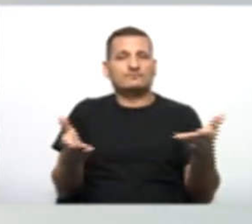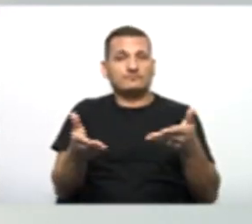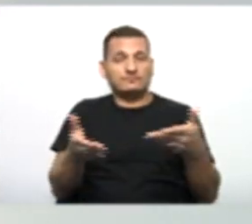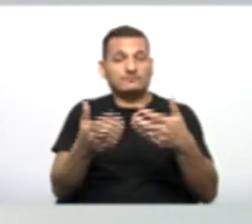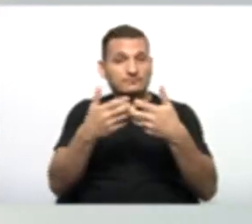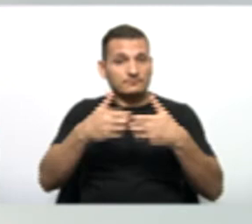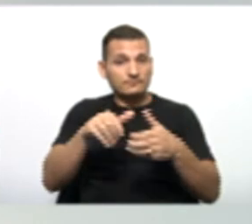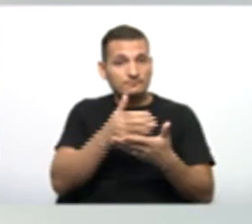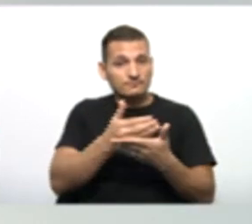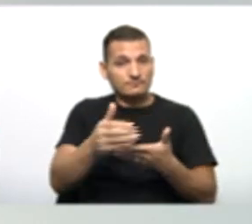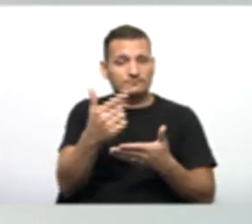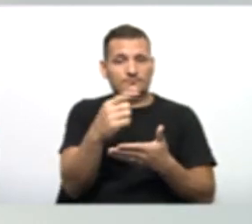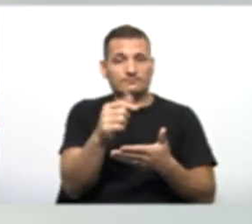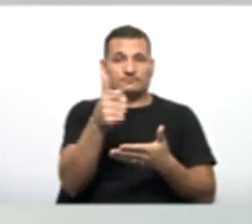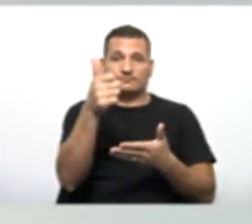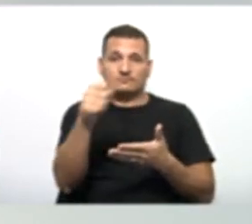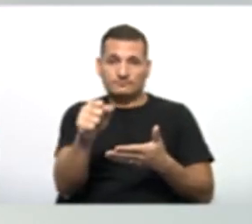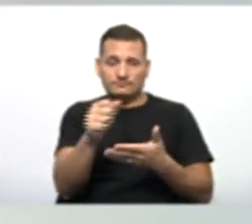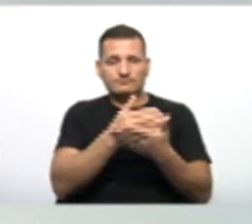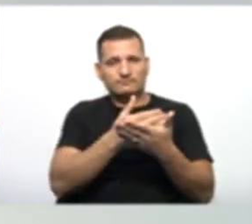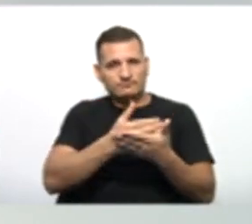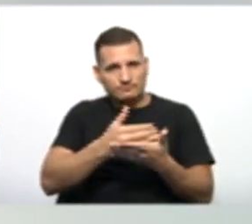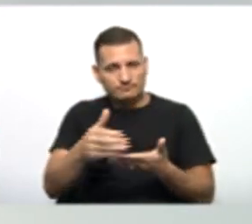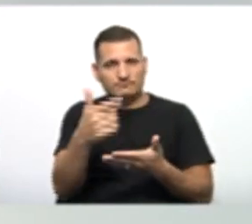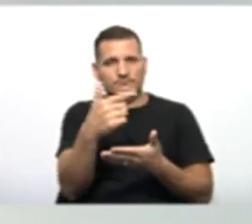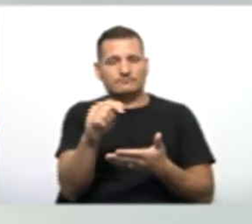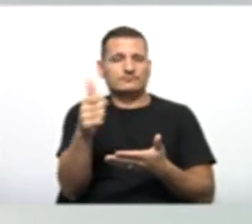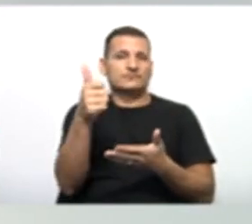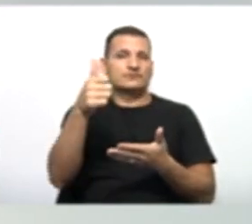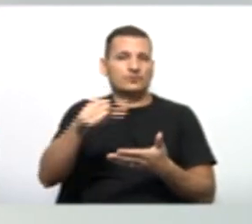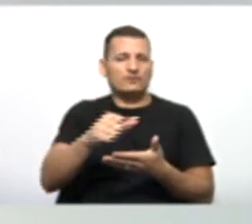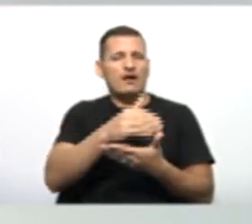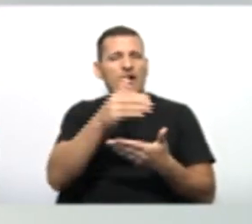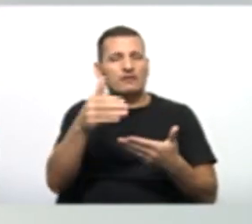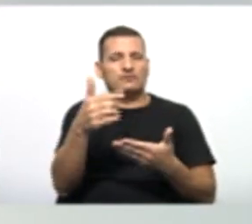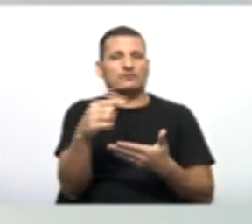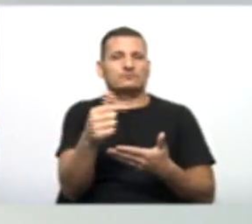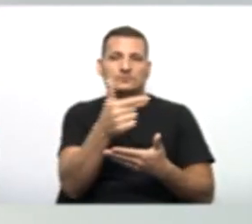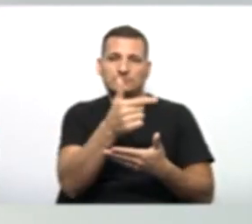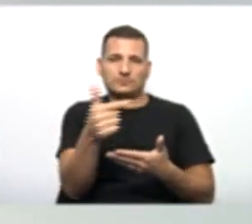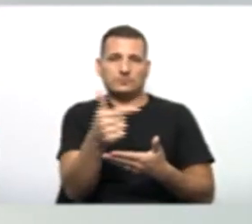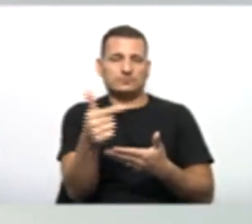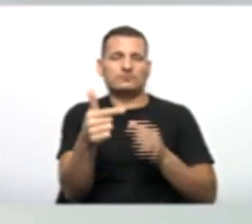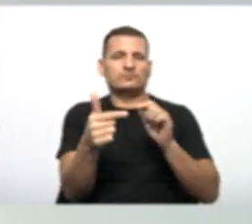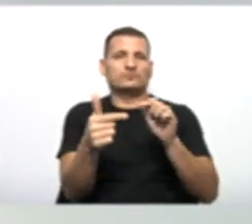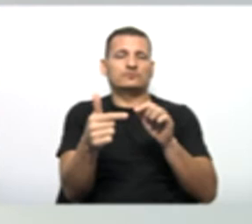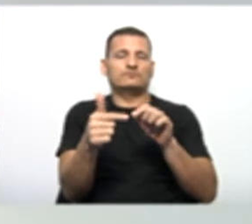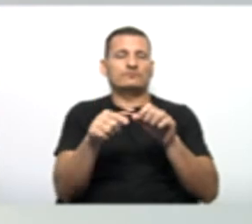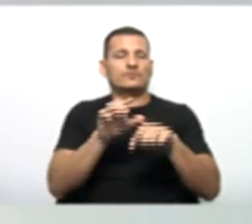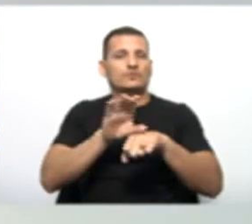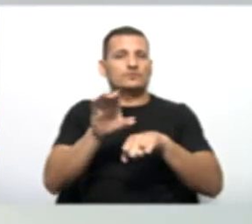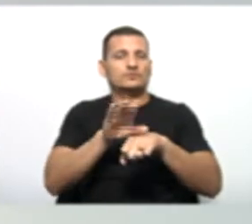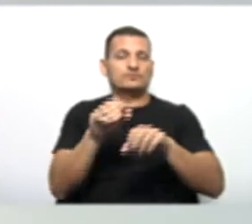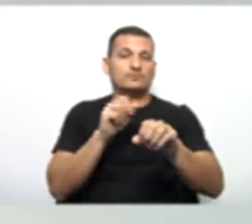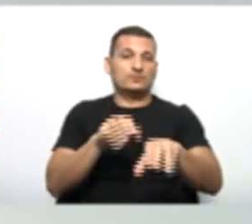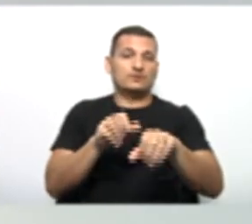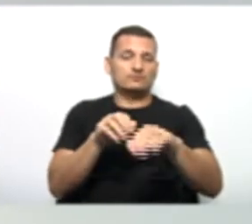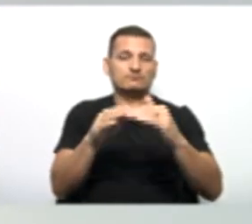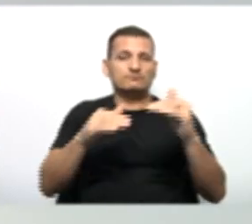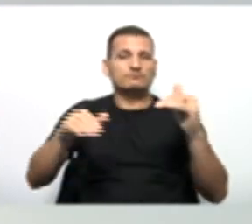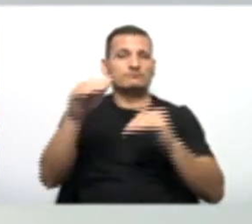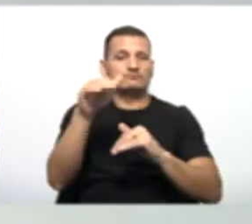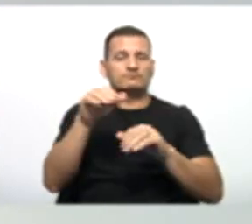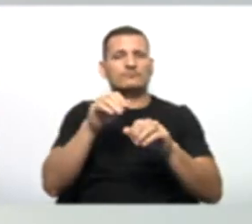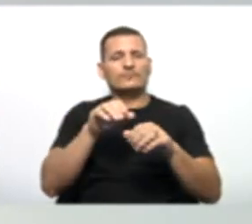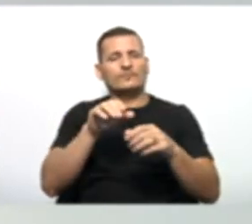partir de 2018 e 2019 a 2022, iremos ofertar cursos de educação superior, ou seja,